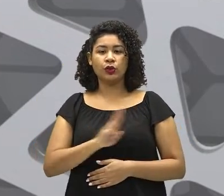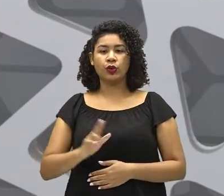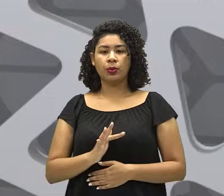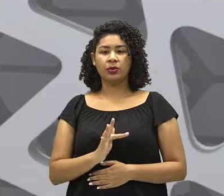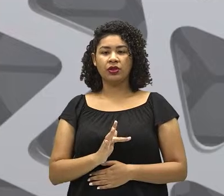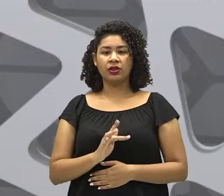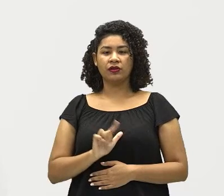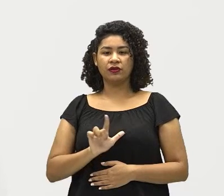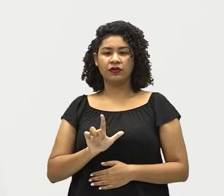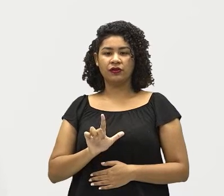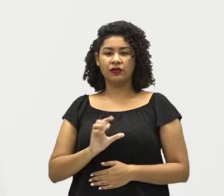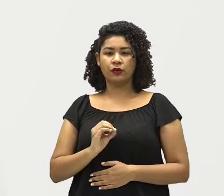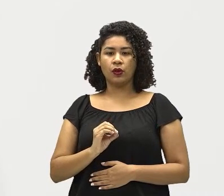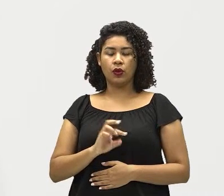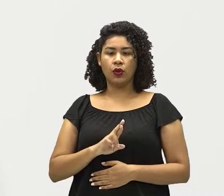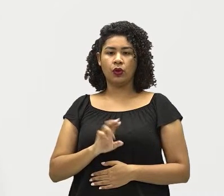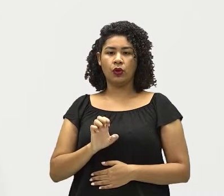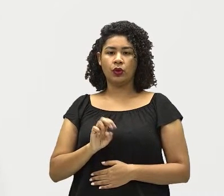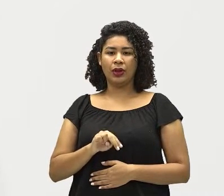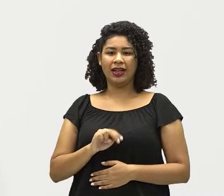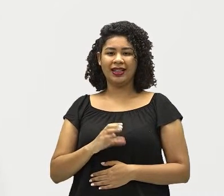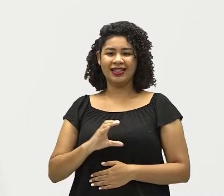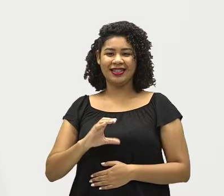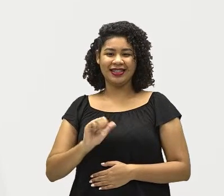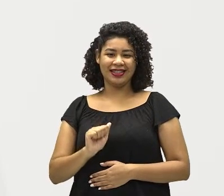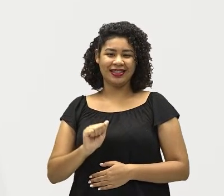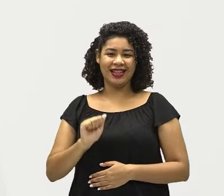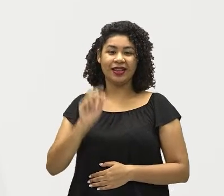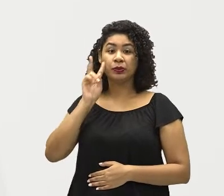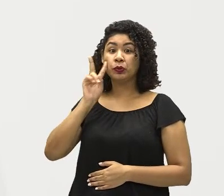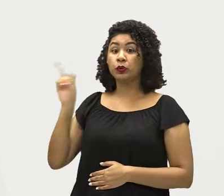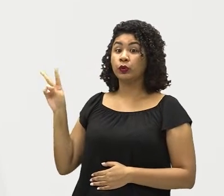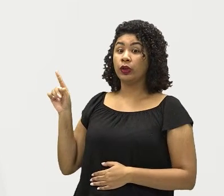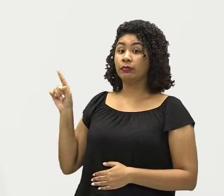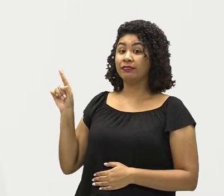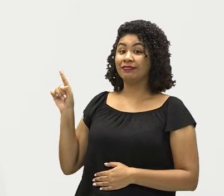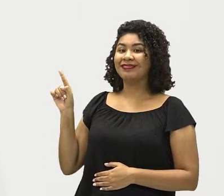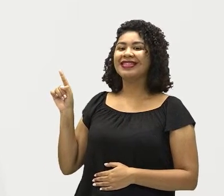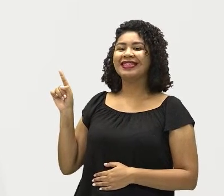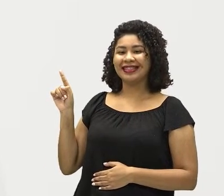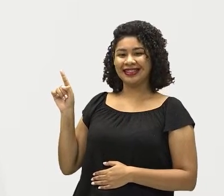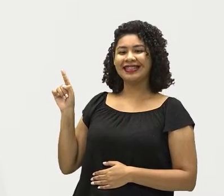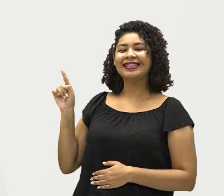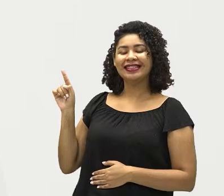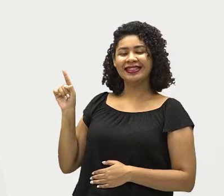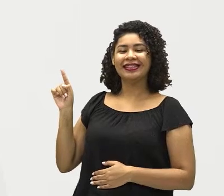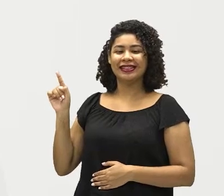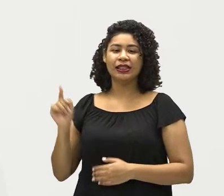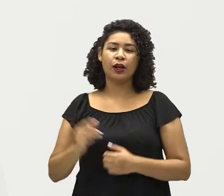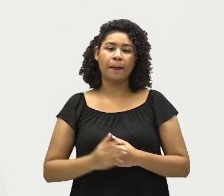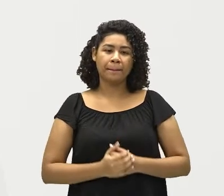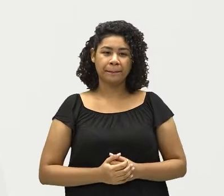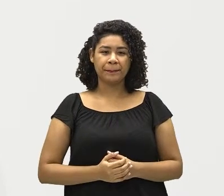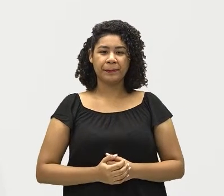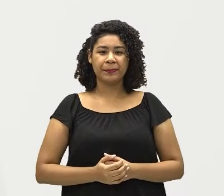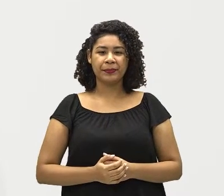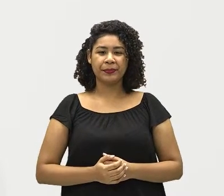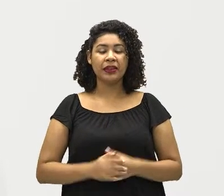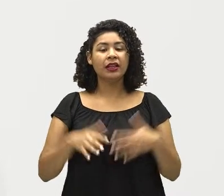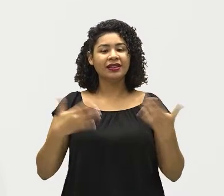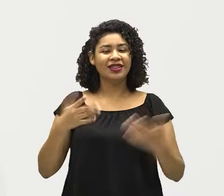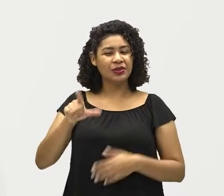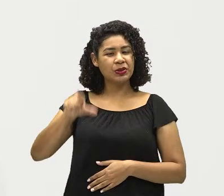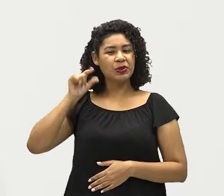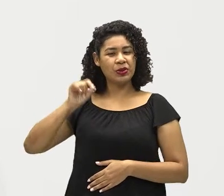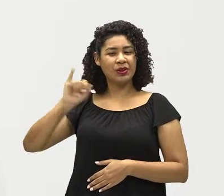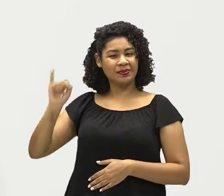que eu trouxe uma imagem aqui para vocês. Ainda não fui lá, pessoalmente, só virtualmente. Então, nós escolhemos uma